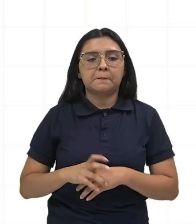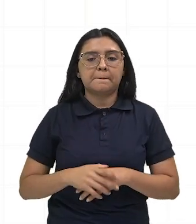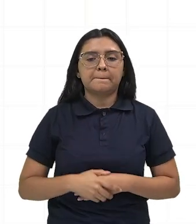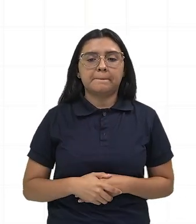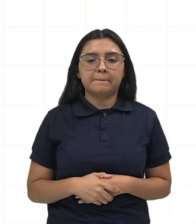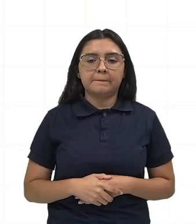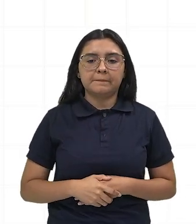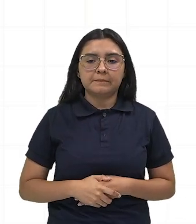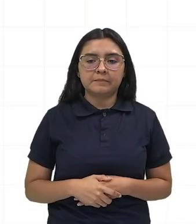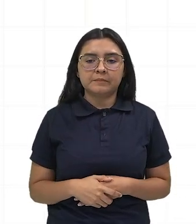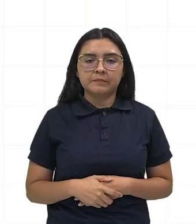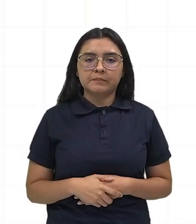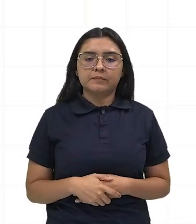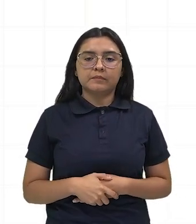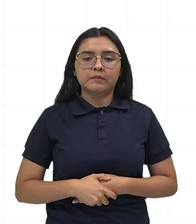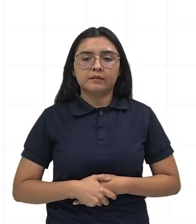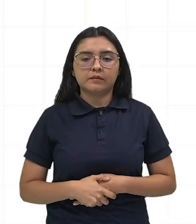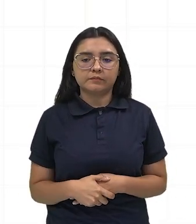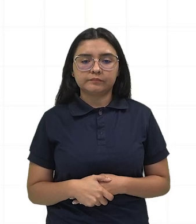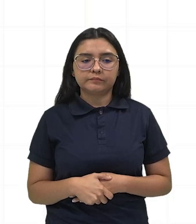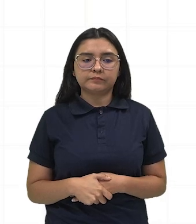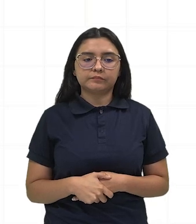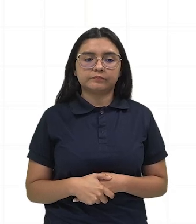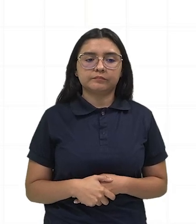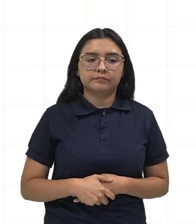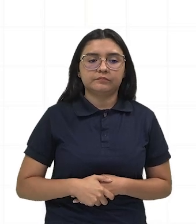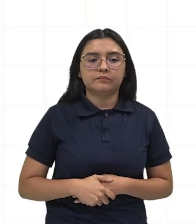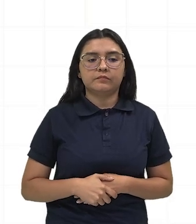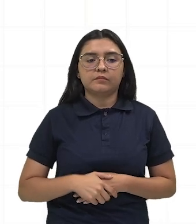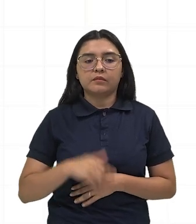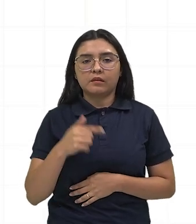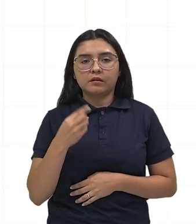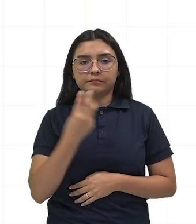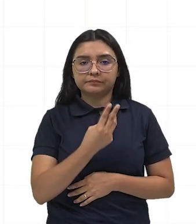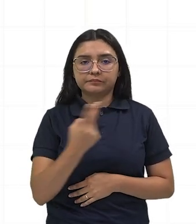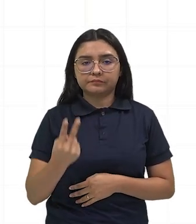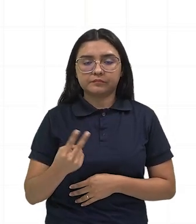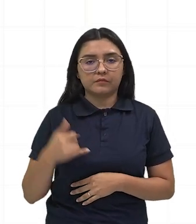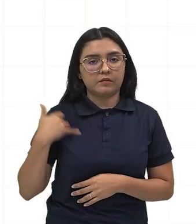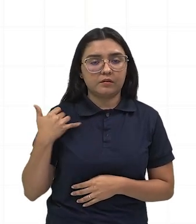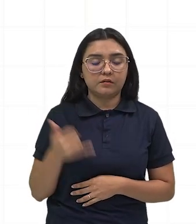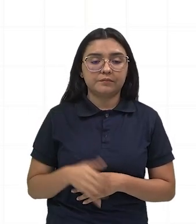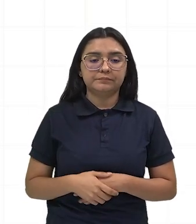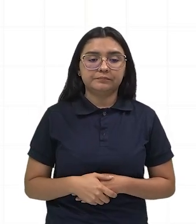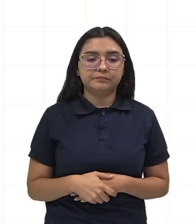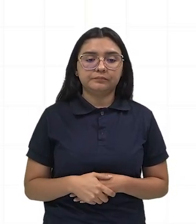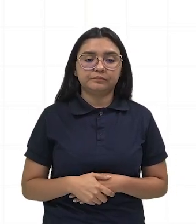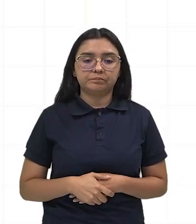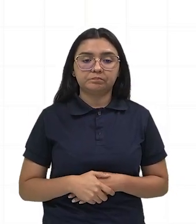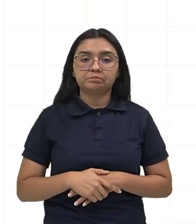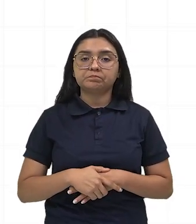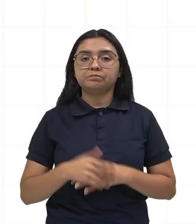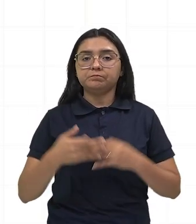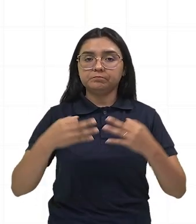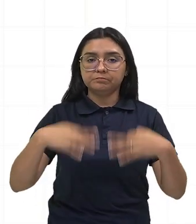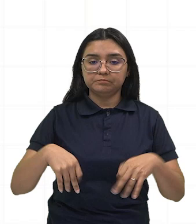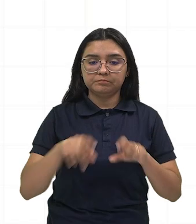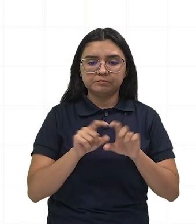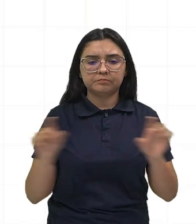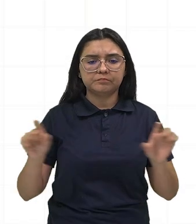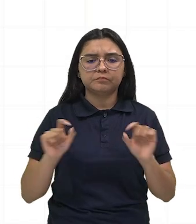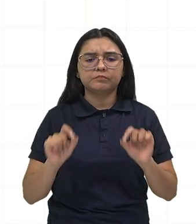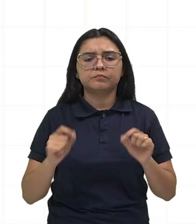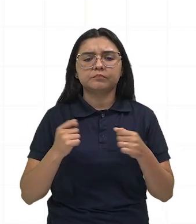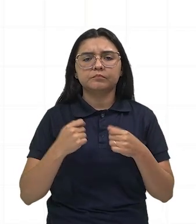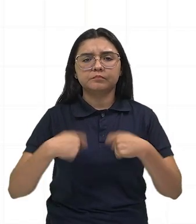32, 19, 20, 45 e 32 anos. Ora, o que nós temos